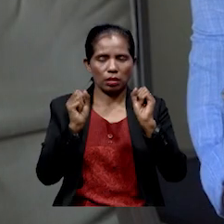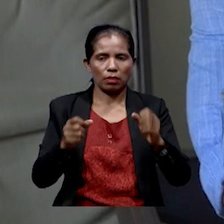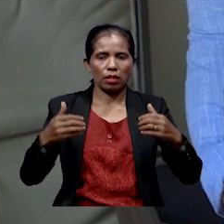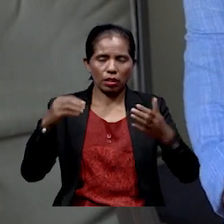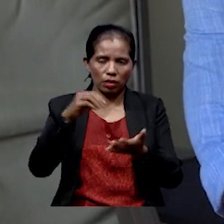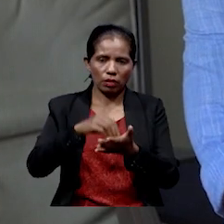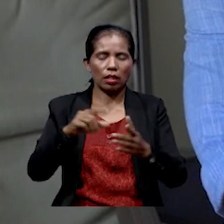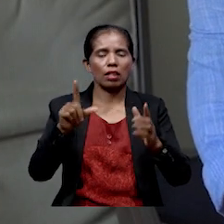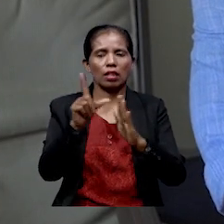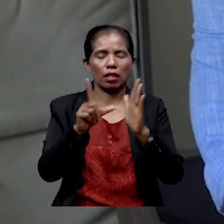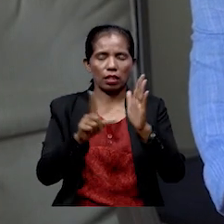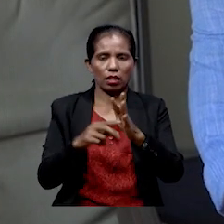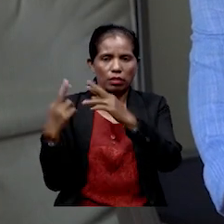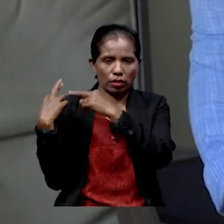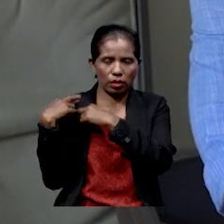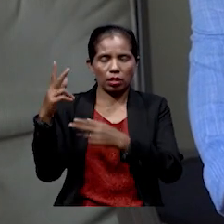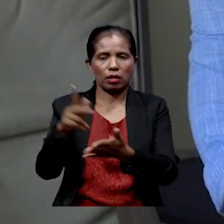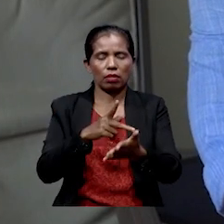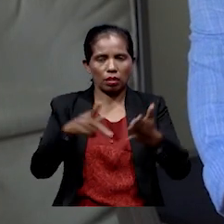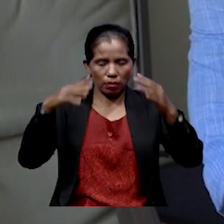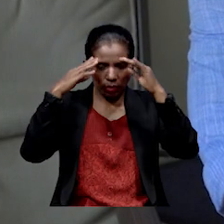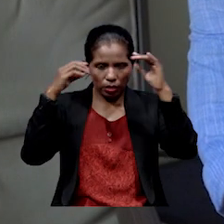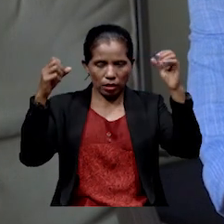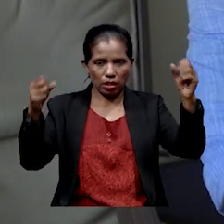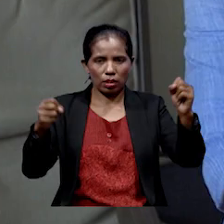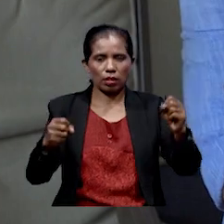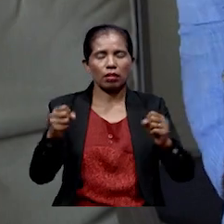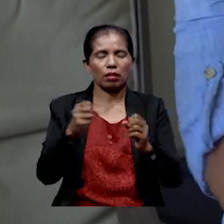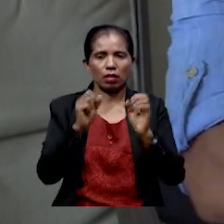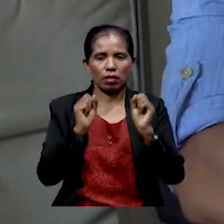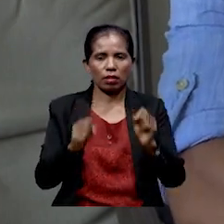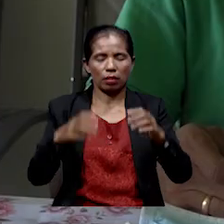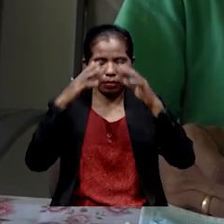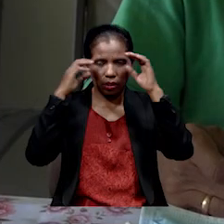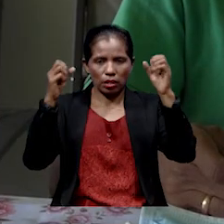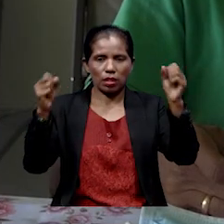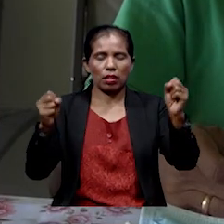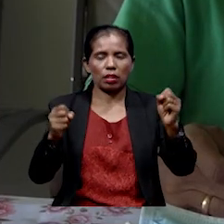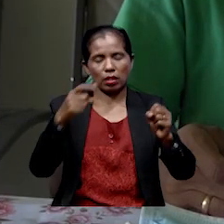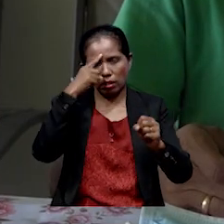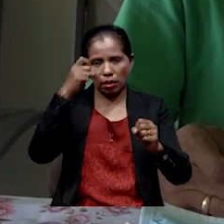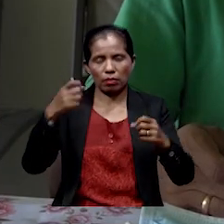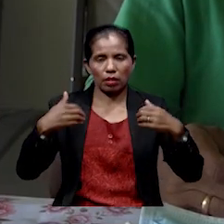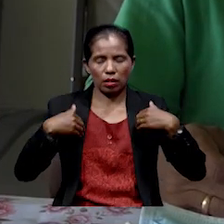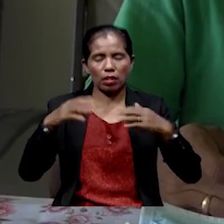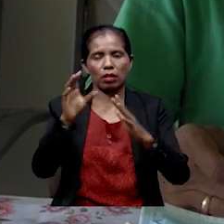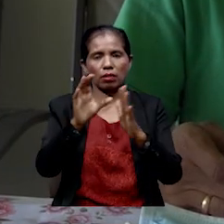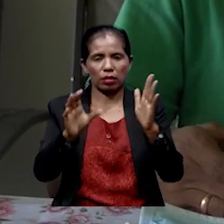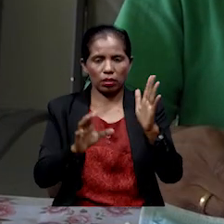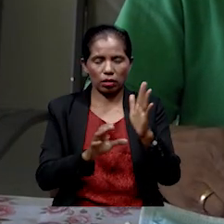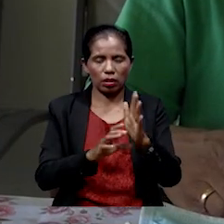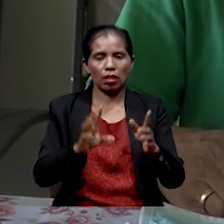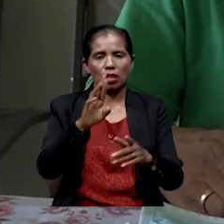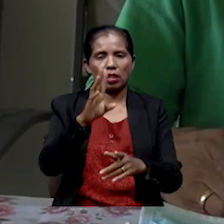lei responsabilidade criminal presidente da República, nian, ca destituição ba presidente da República, tamba iha Constituição da República